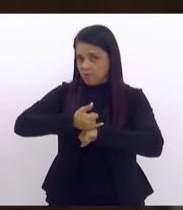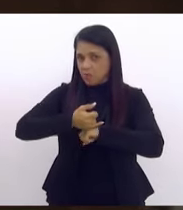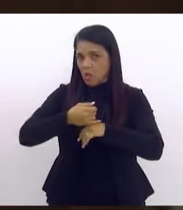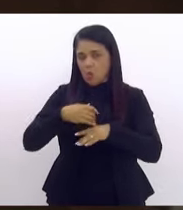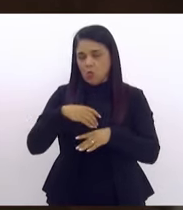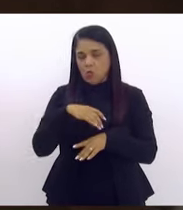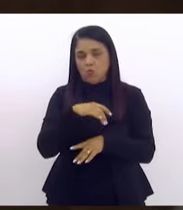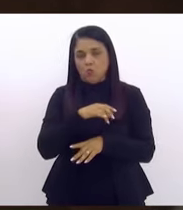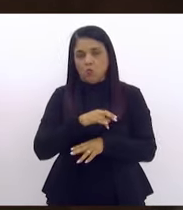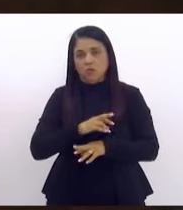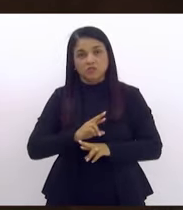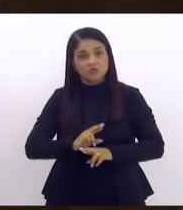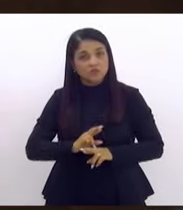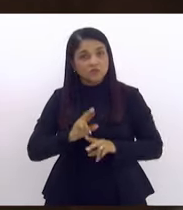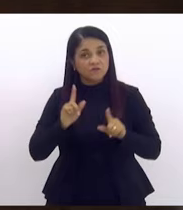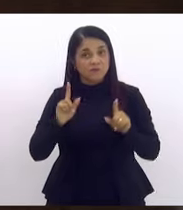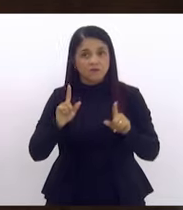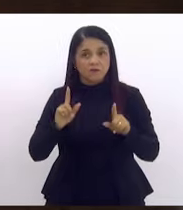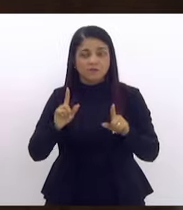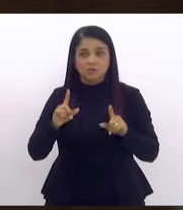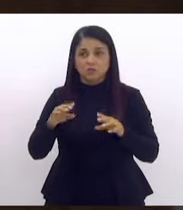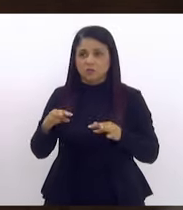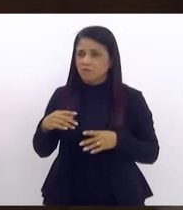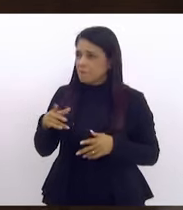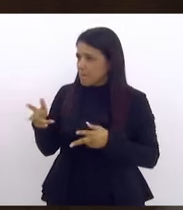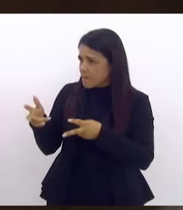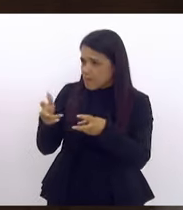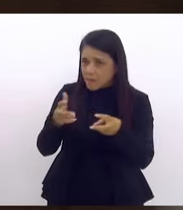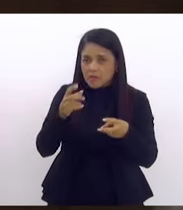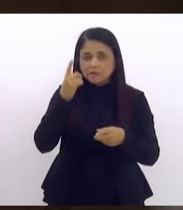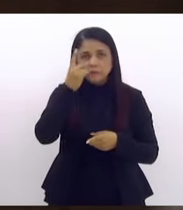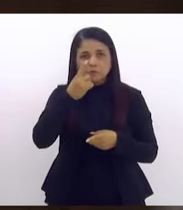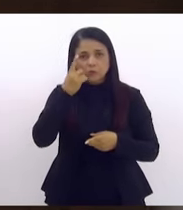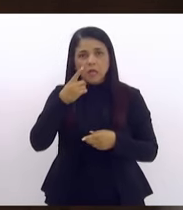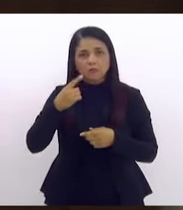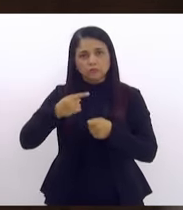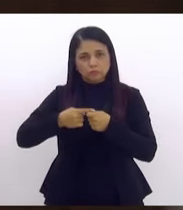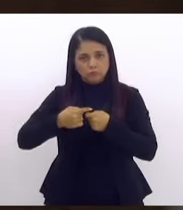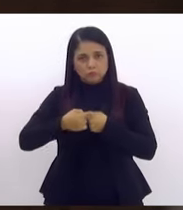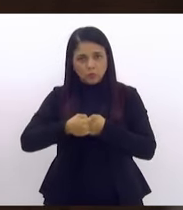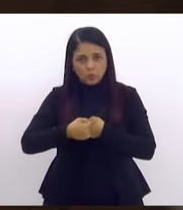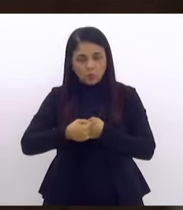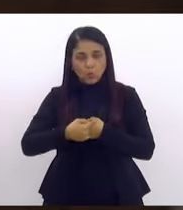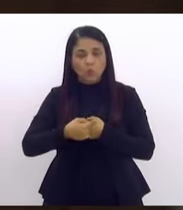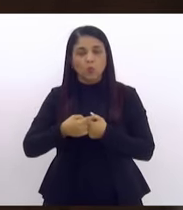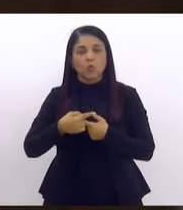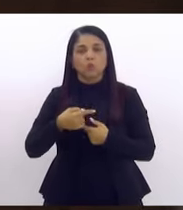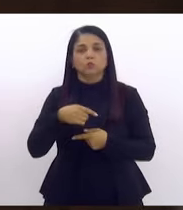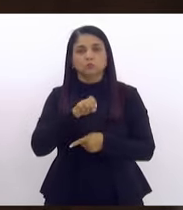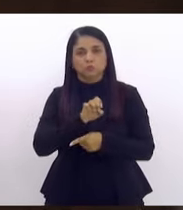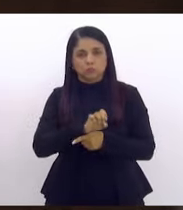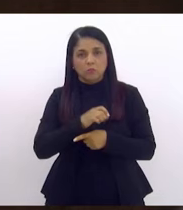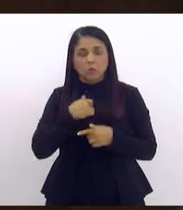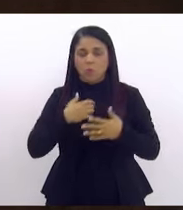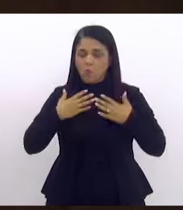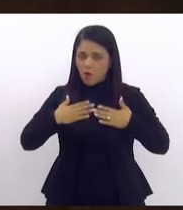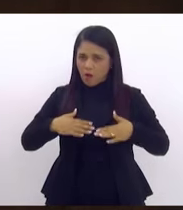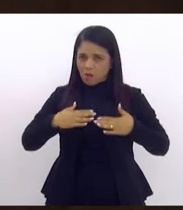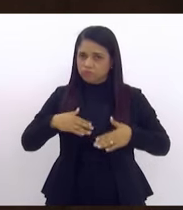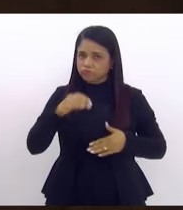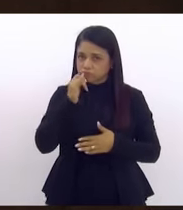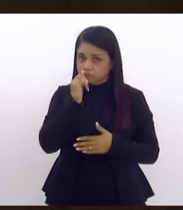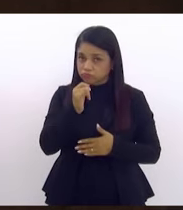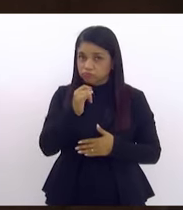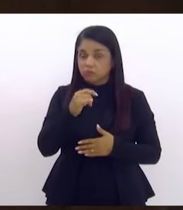do Rio de Janeiro. Eu vejo aqui muitos deputados do interior do Estado, falo com toda tranquilidade porque tive pela segunda vez